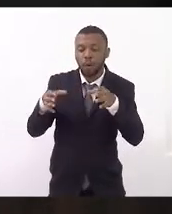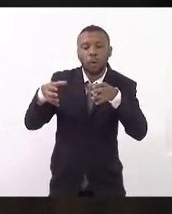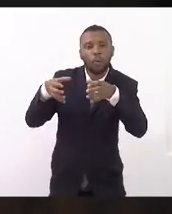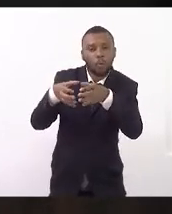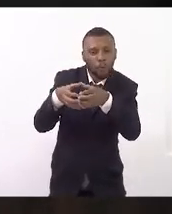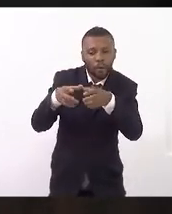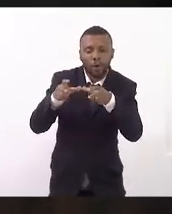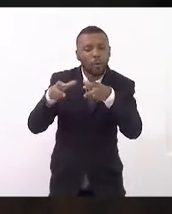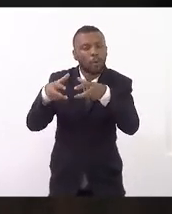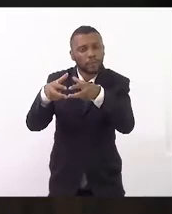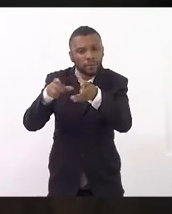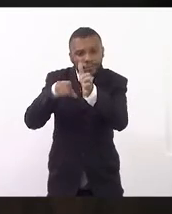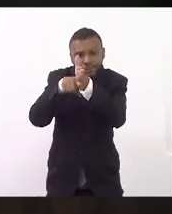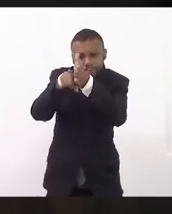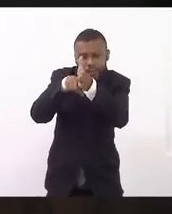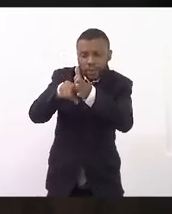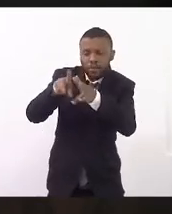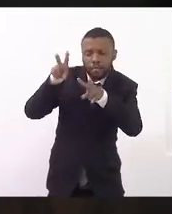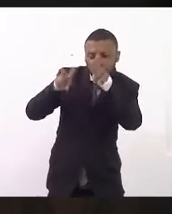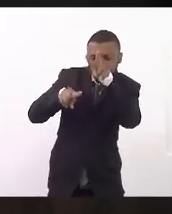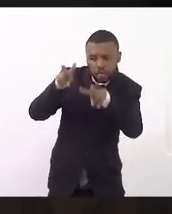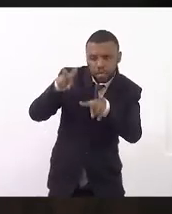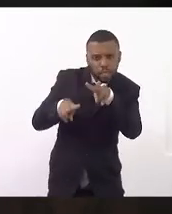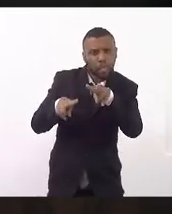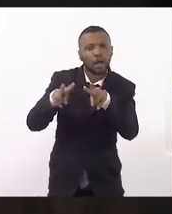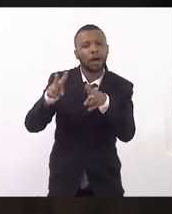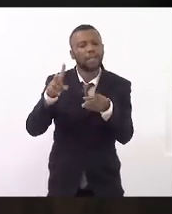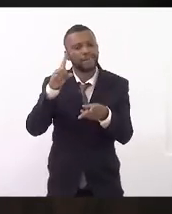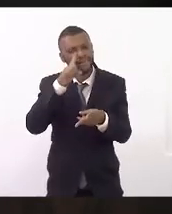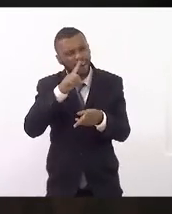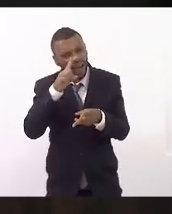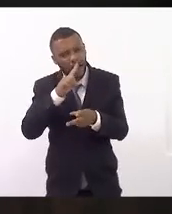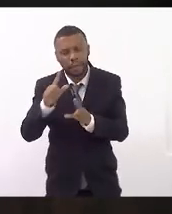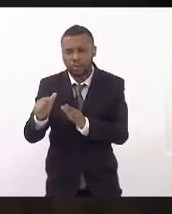e Pericial dos Atos e Fatos Geradores do